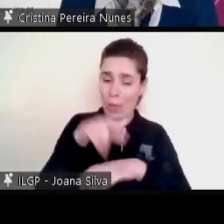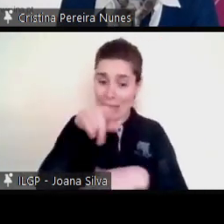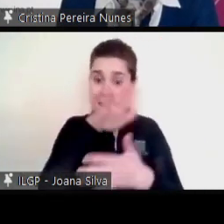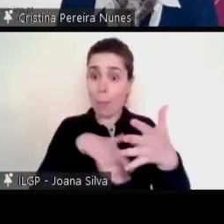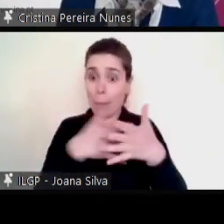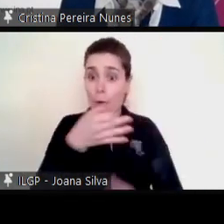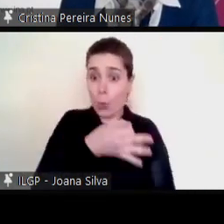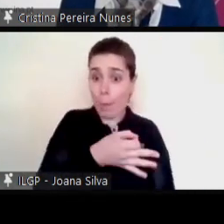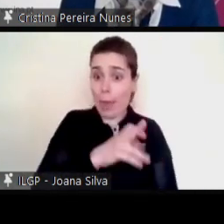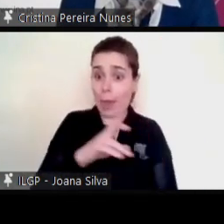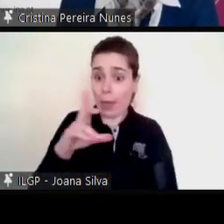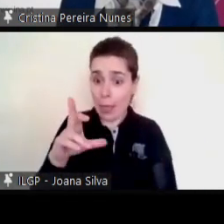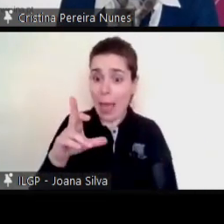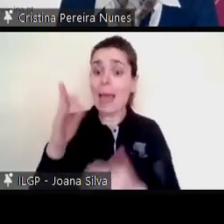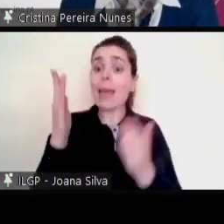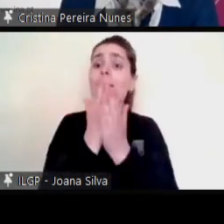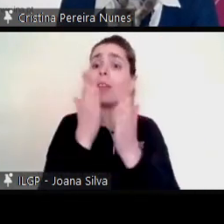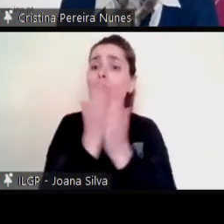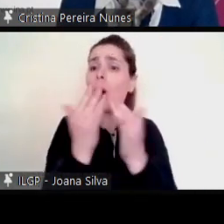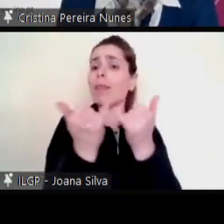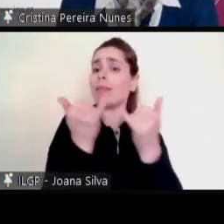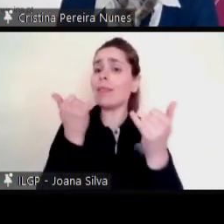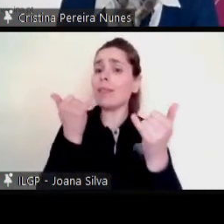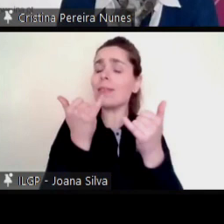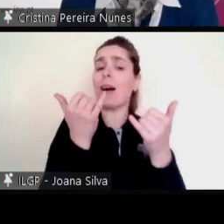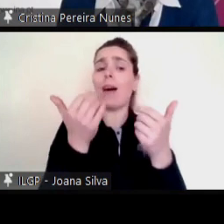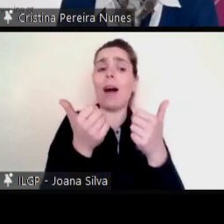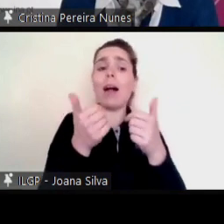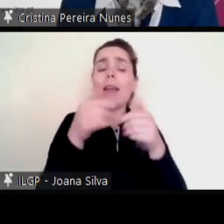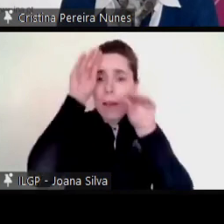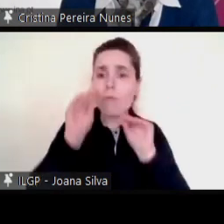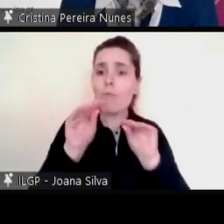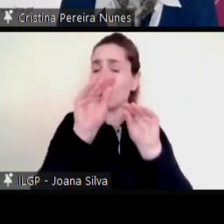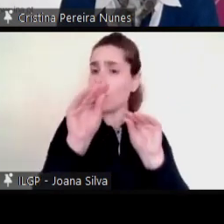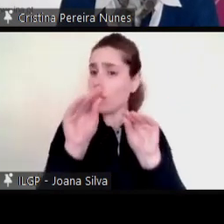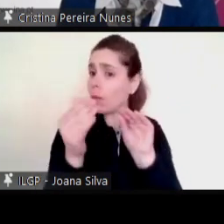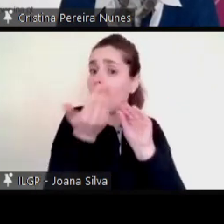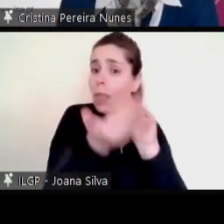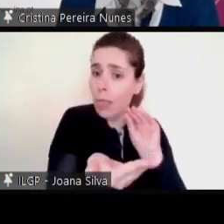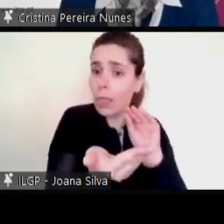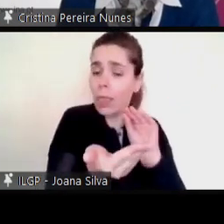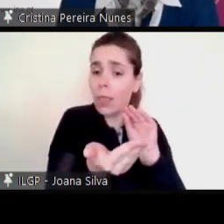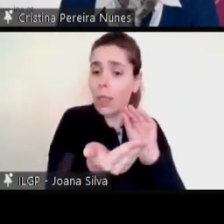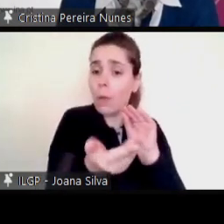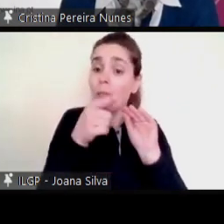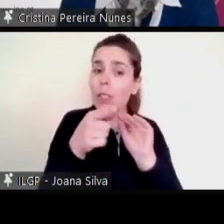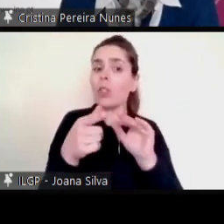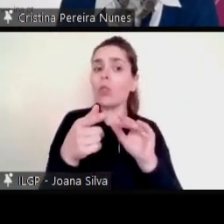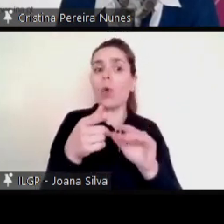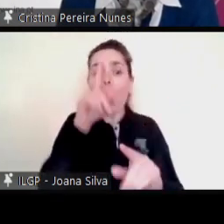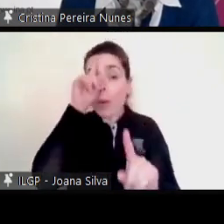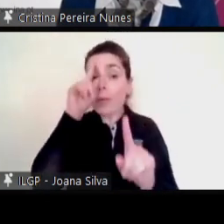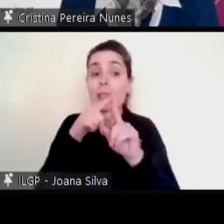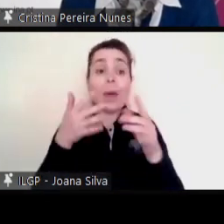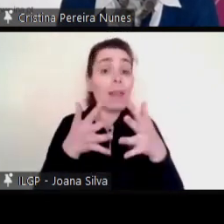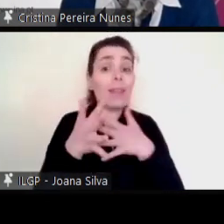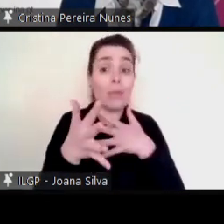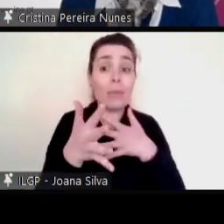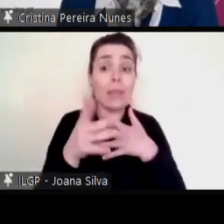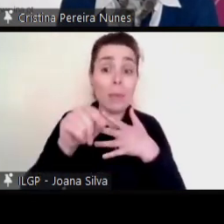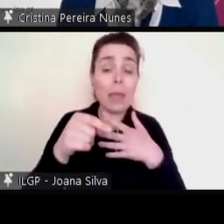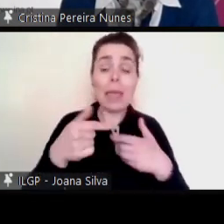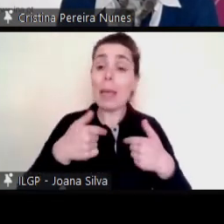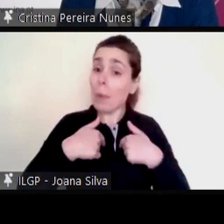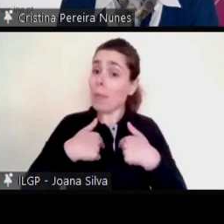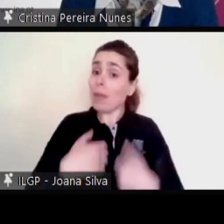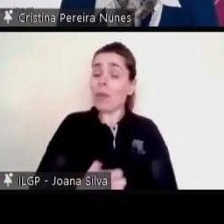no contexto da escola digital e na formação que nós temos. Isto é um exercício de transparência, mas é acima de tudo para mim, e fica